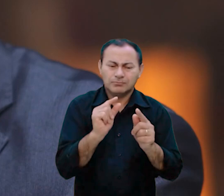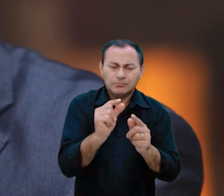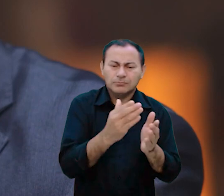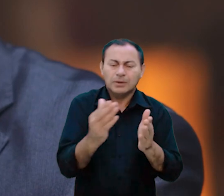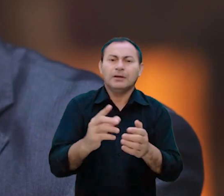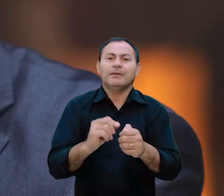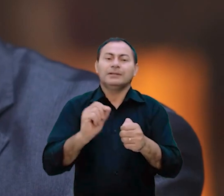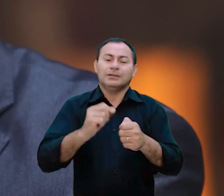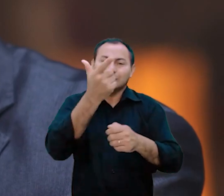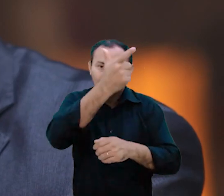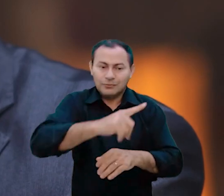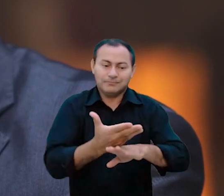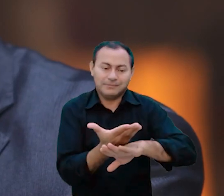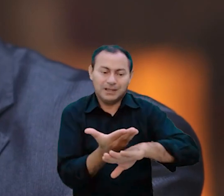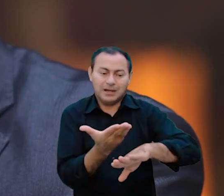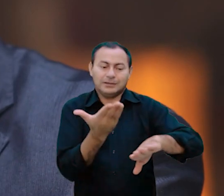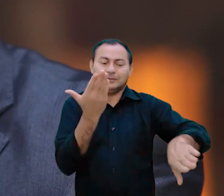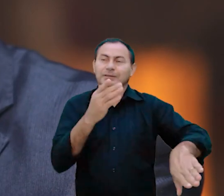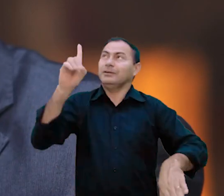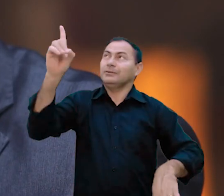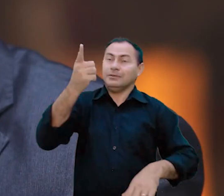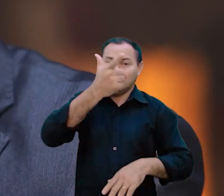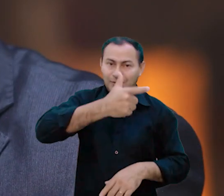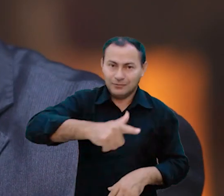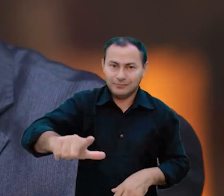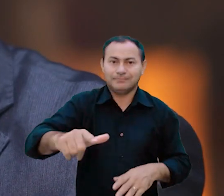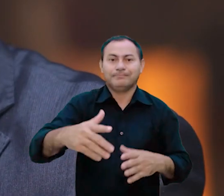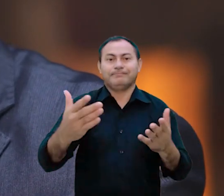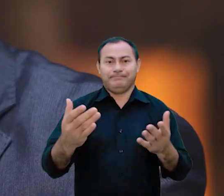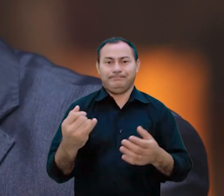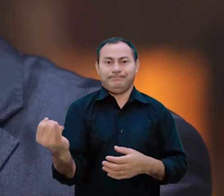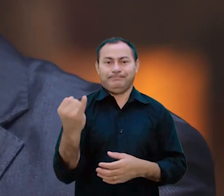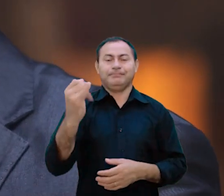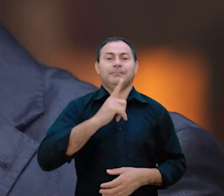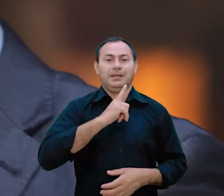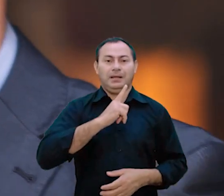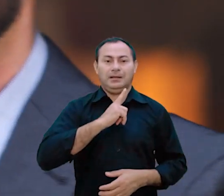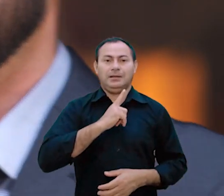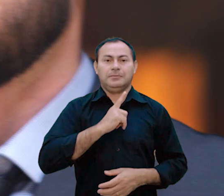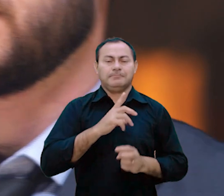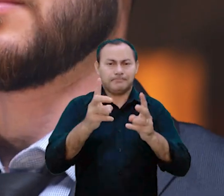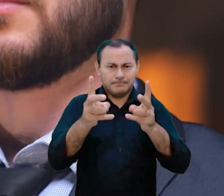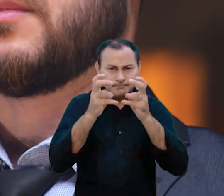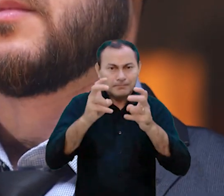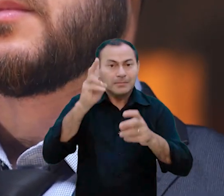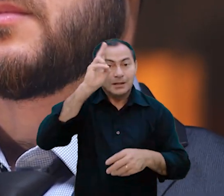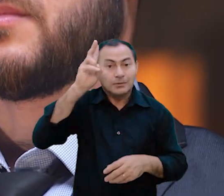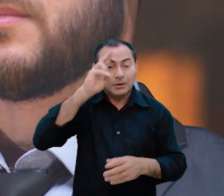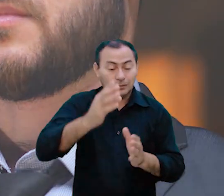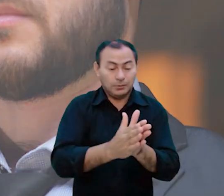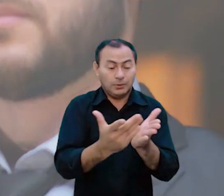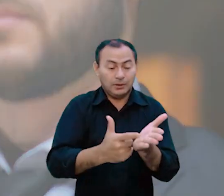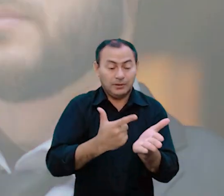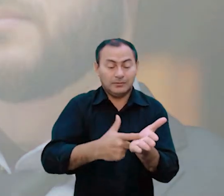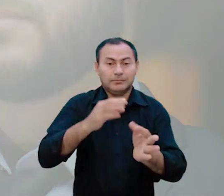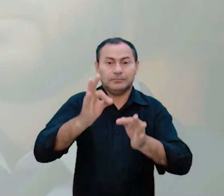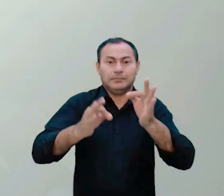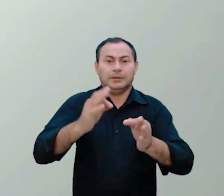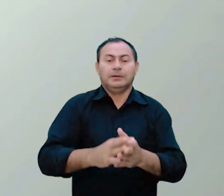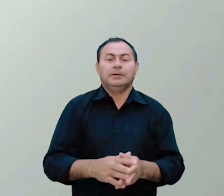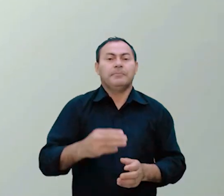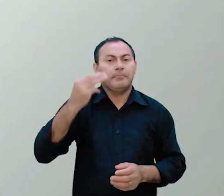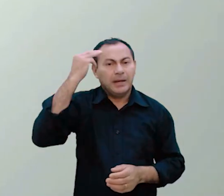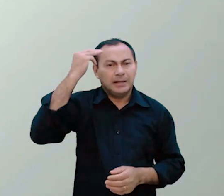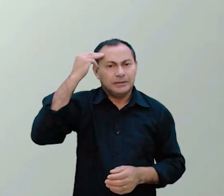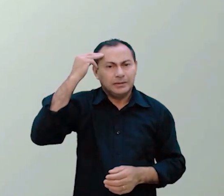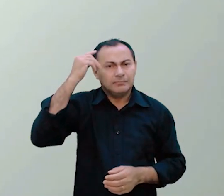parecia pequeno, cometiam apostasia outra vez. É importante que tenhamos essa perspectiva histórica do livro de Juízes